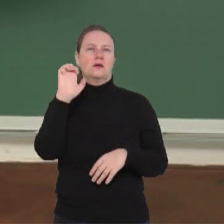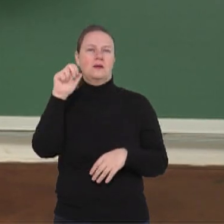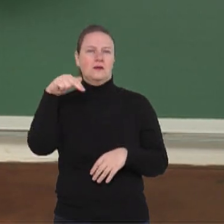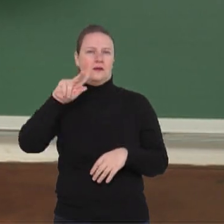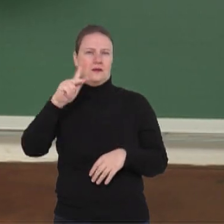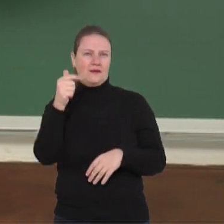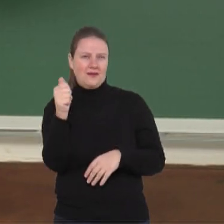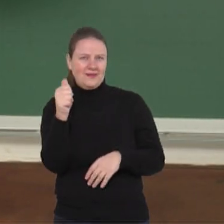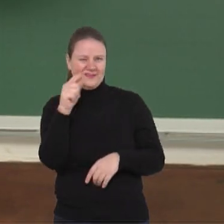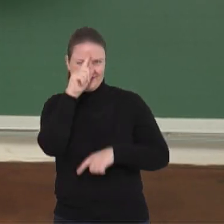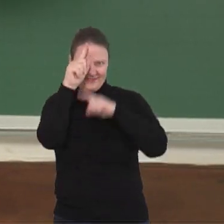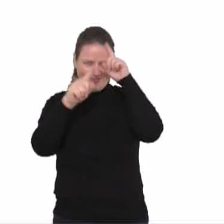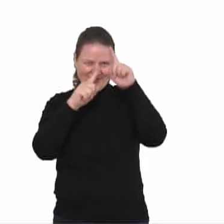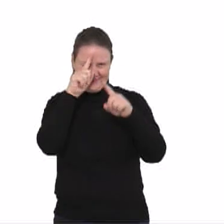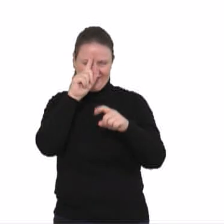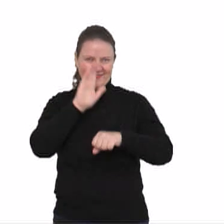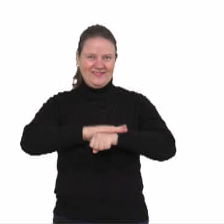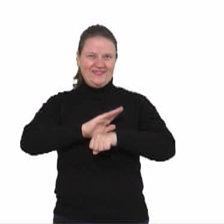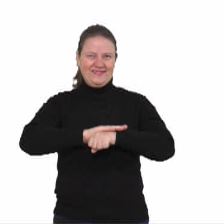ideias, tá bom? Só um tempinho.